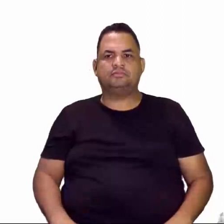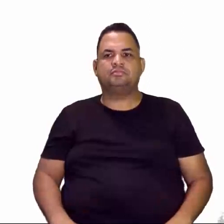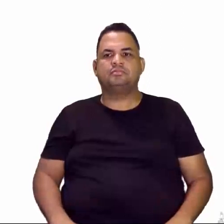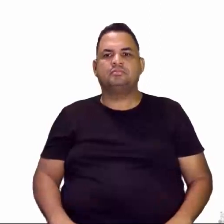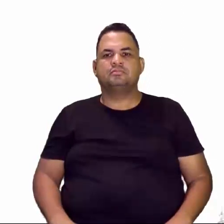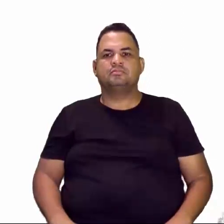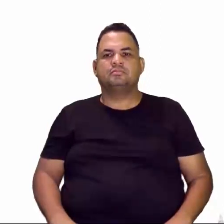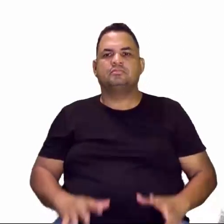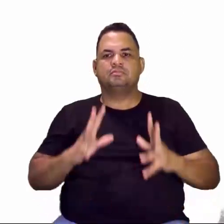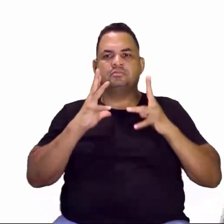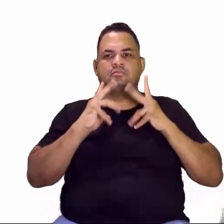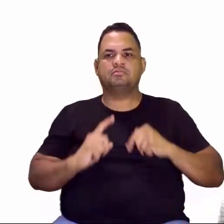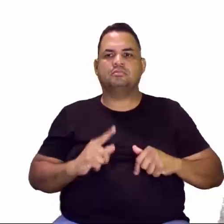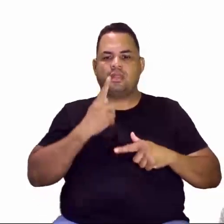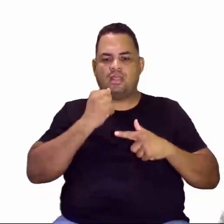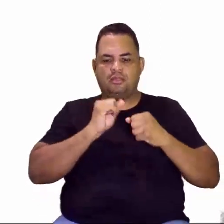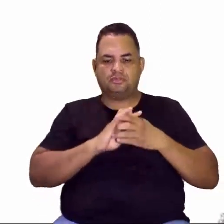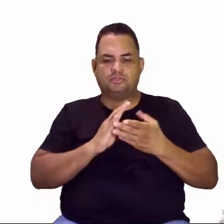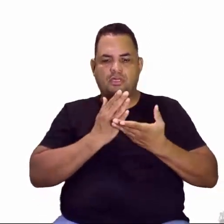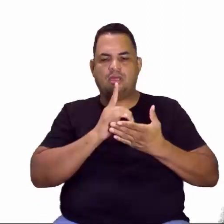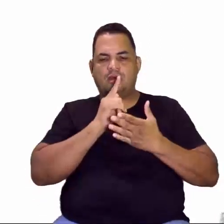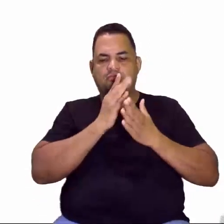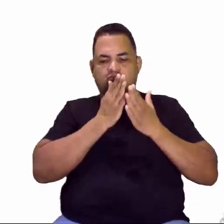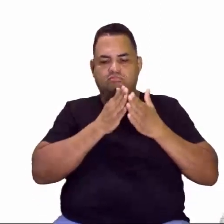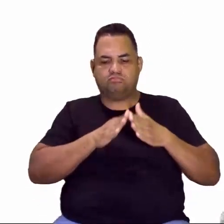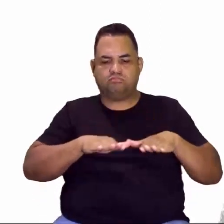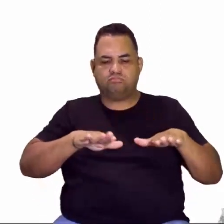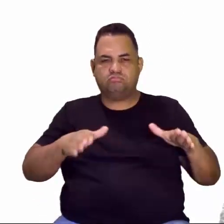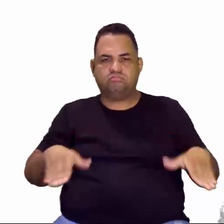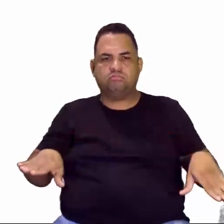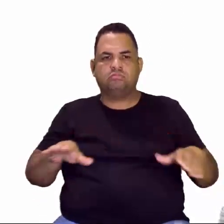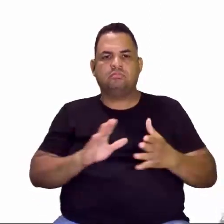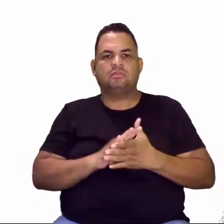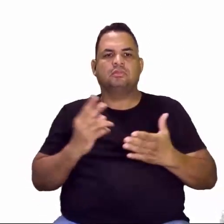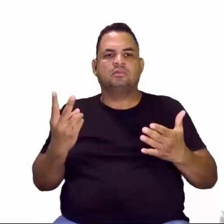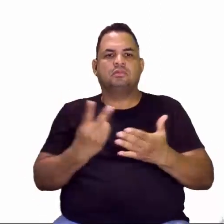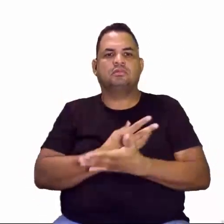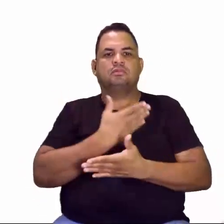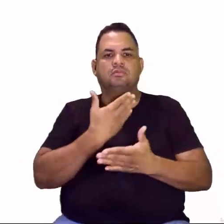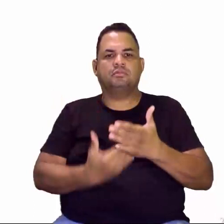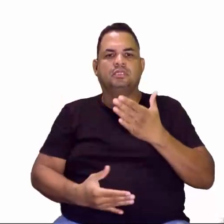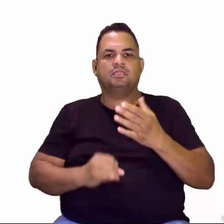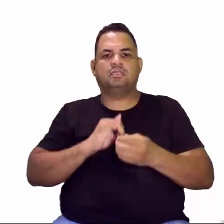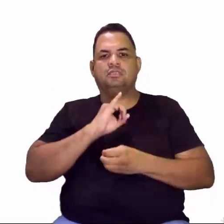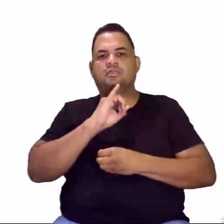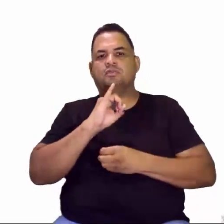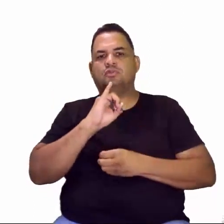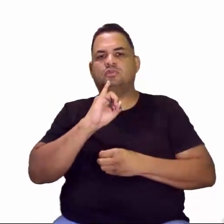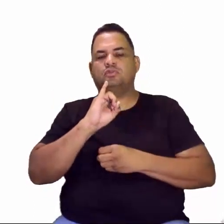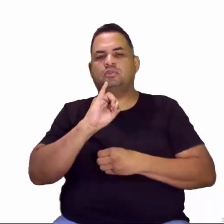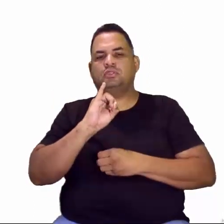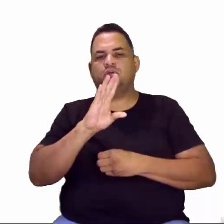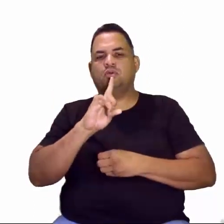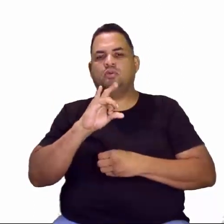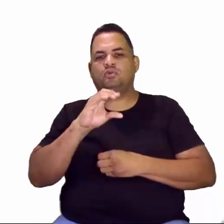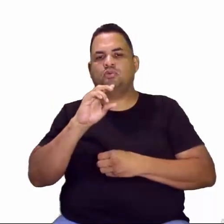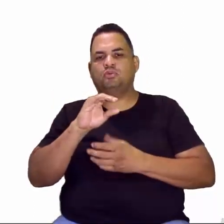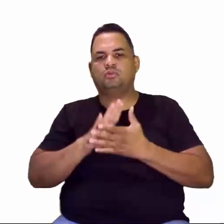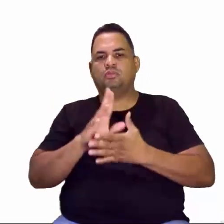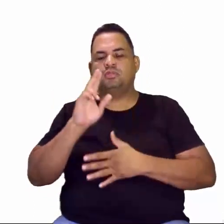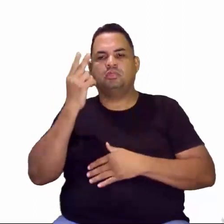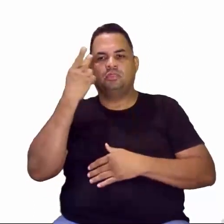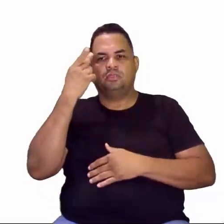refinado, a lavagem do sal marinho provoca a perda do iodo natural,